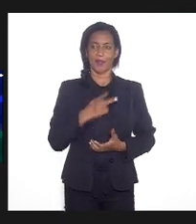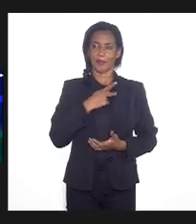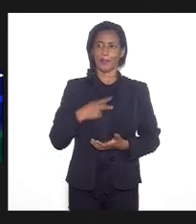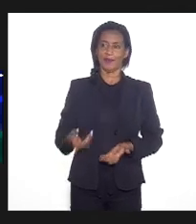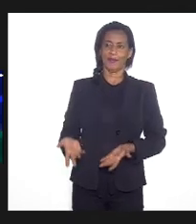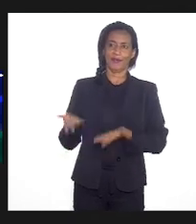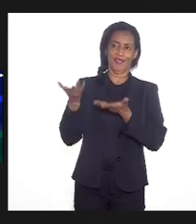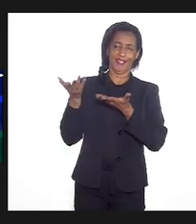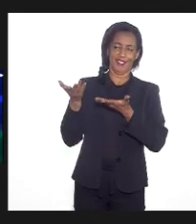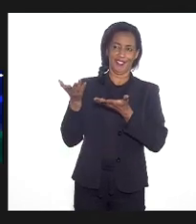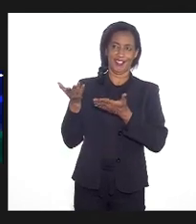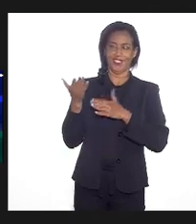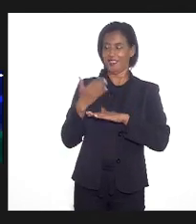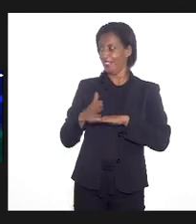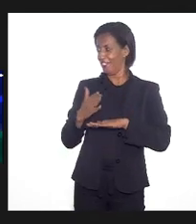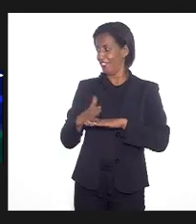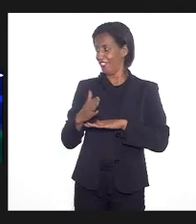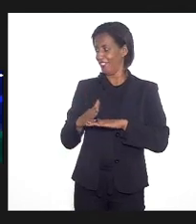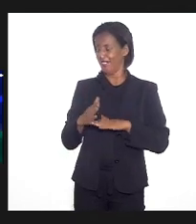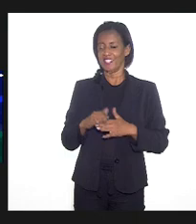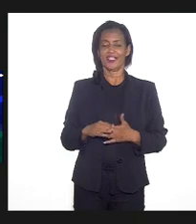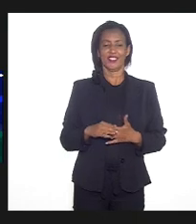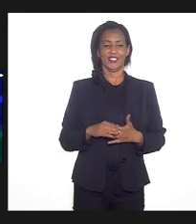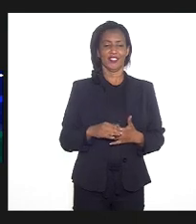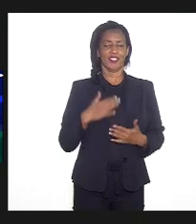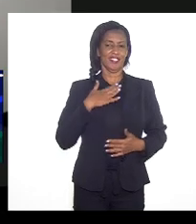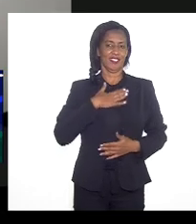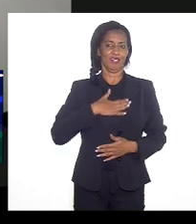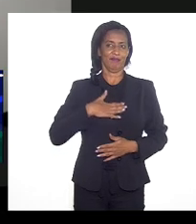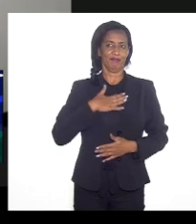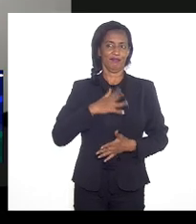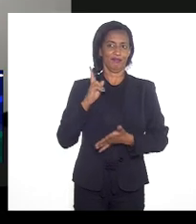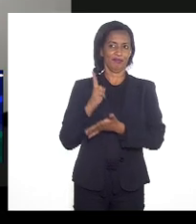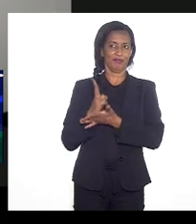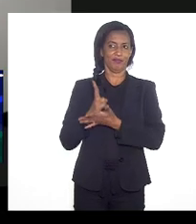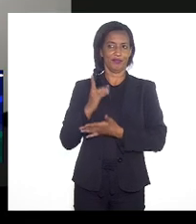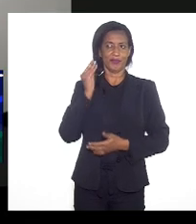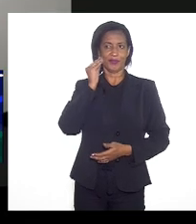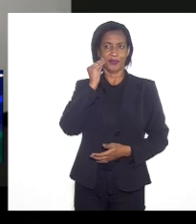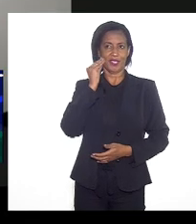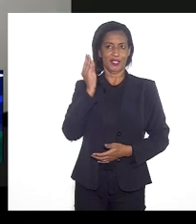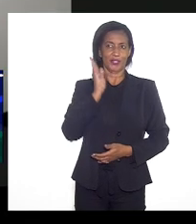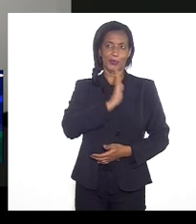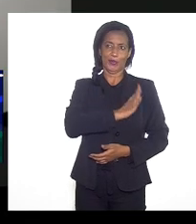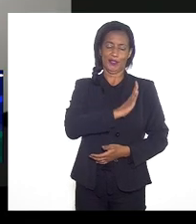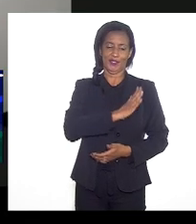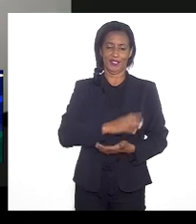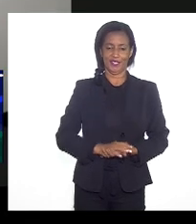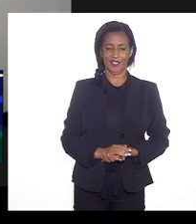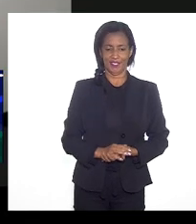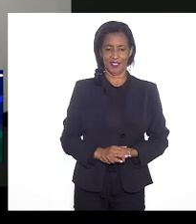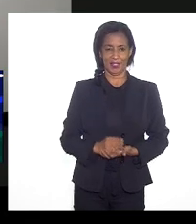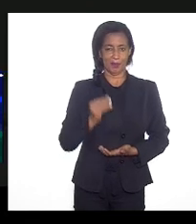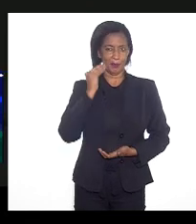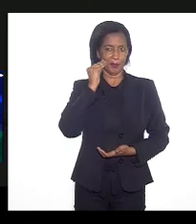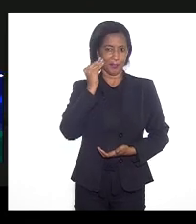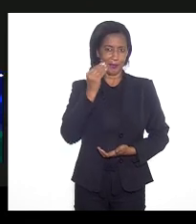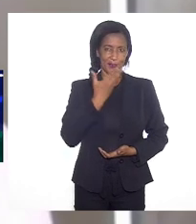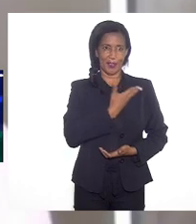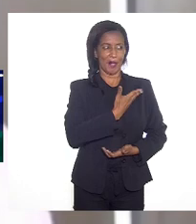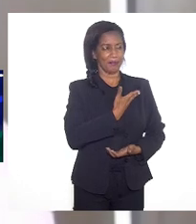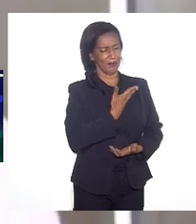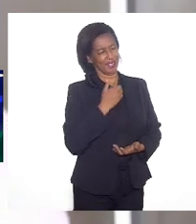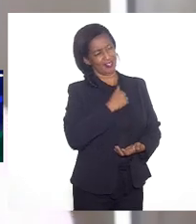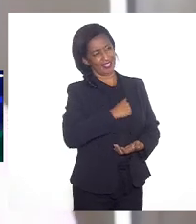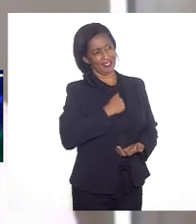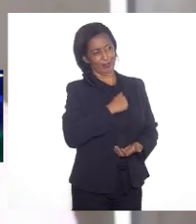presidenta em exercício, Tia Ju. Saudade sempre. Um beijo no seu coração. Beijo, querida amiga. Saudades